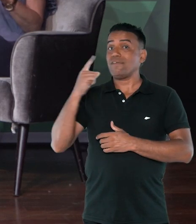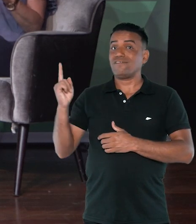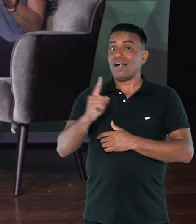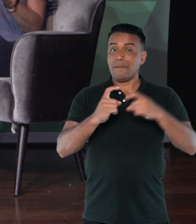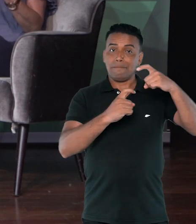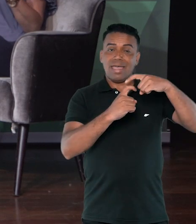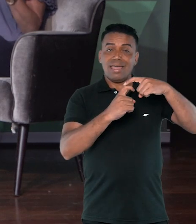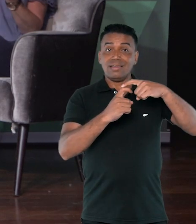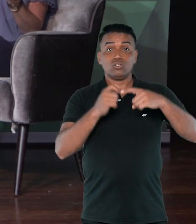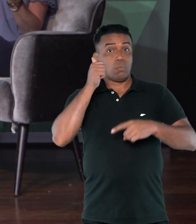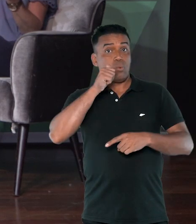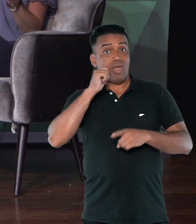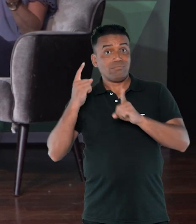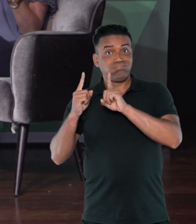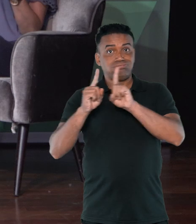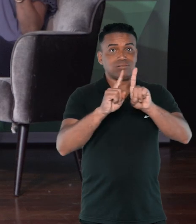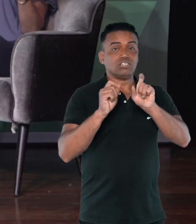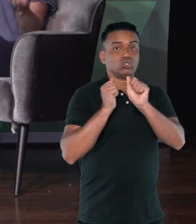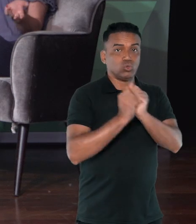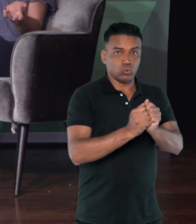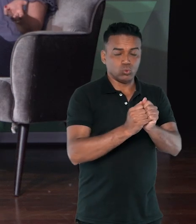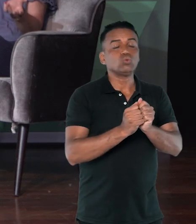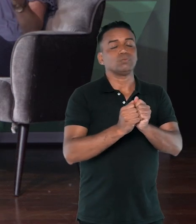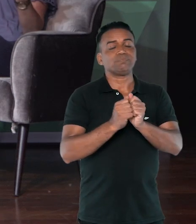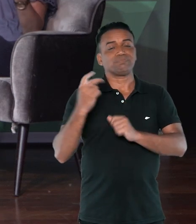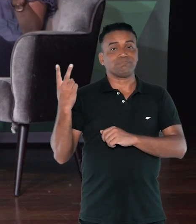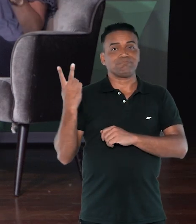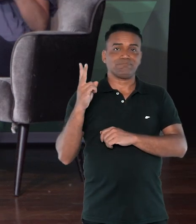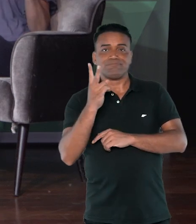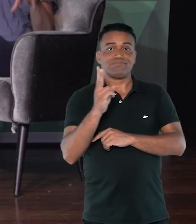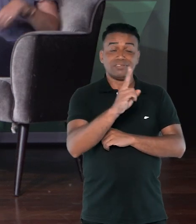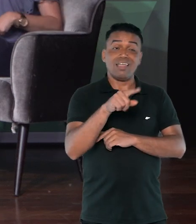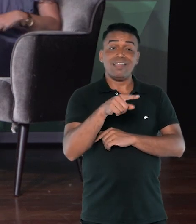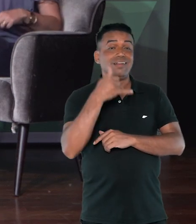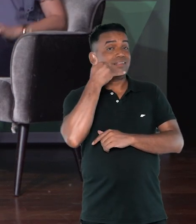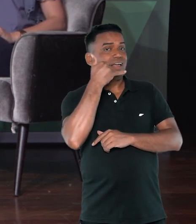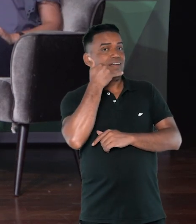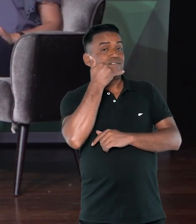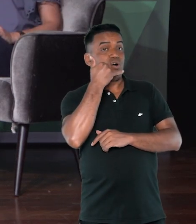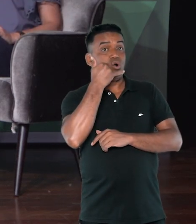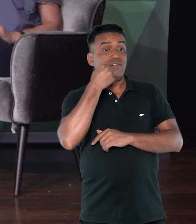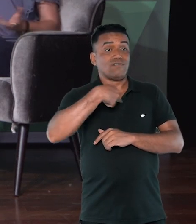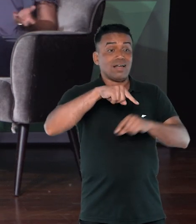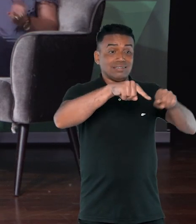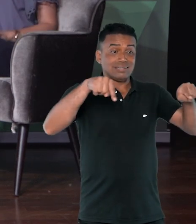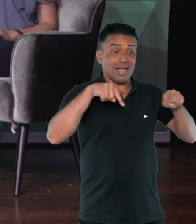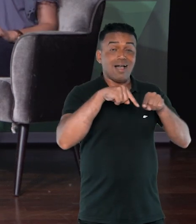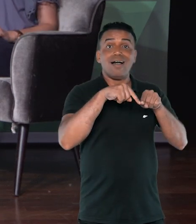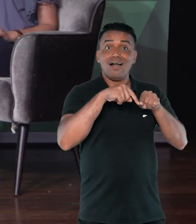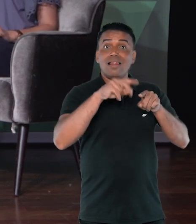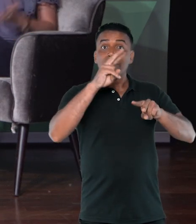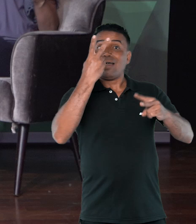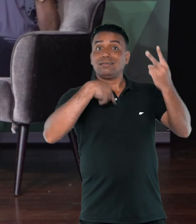leva o celular para dentro do exame. Não sei como que deixaram, né? Porque geralmente tem que ficar com o acompanhante. E aí a esposa ficou